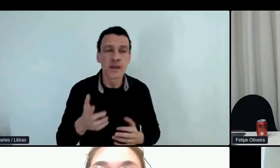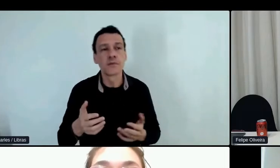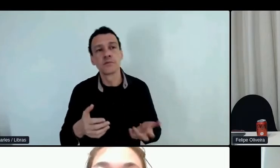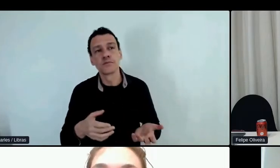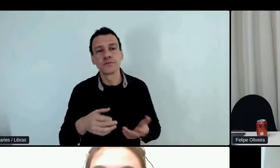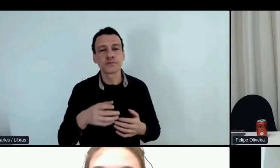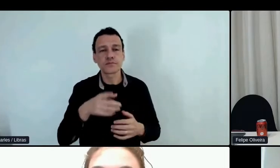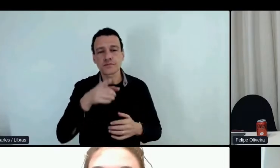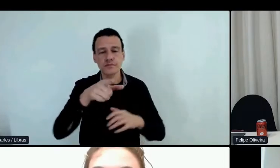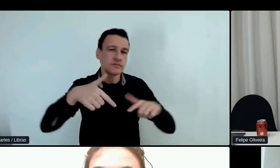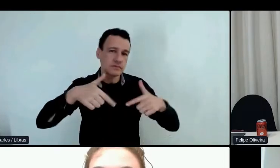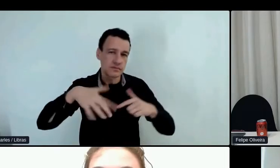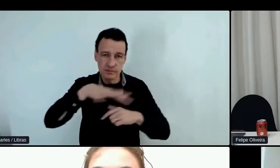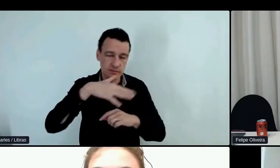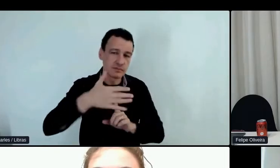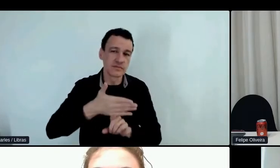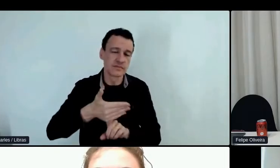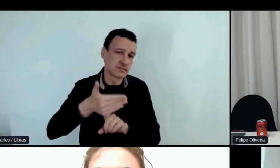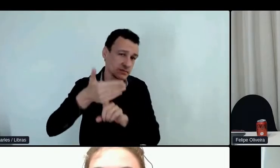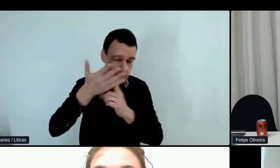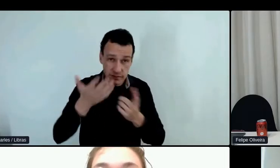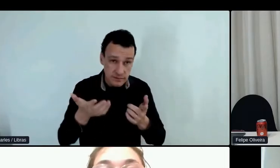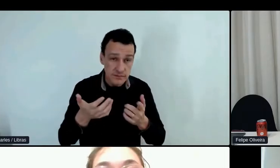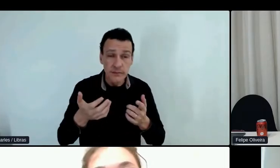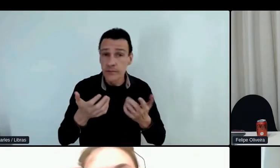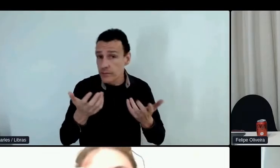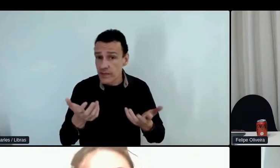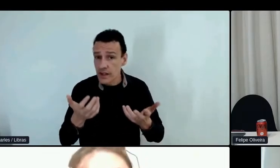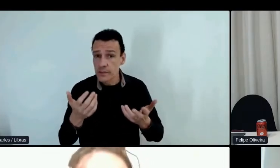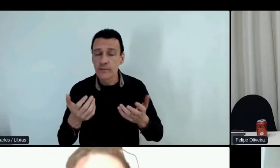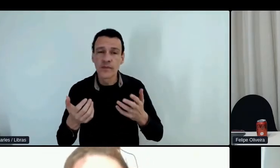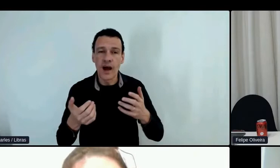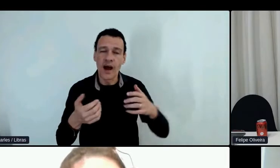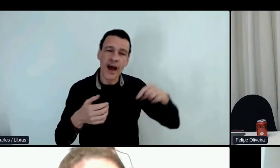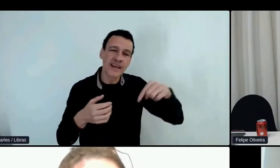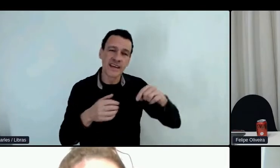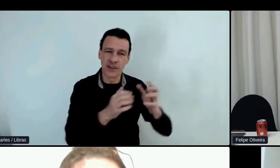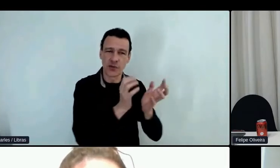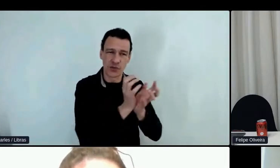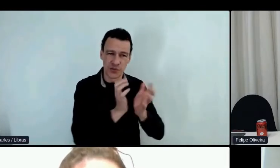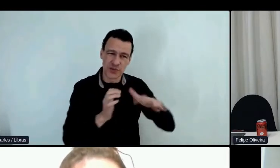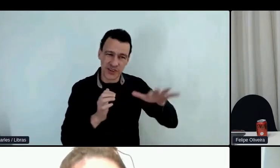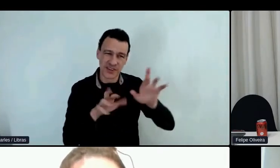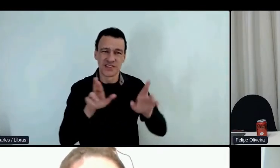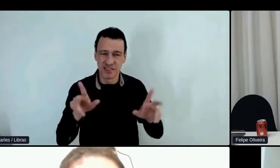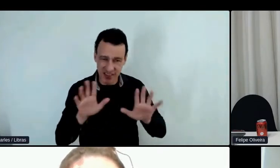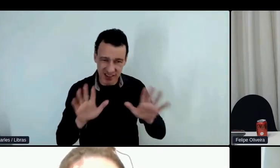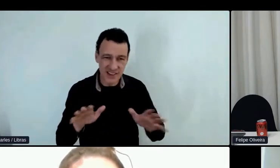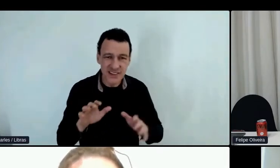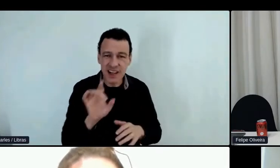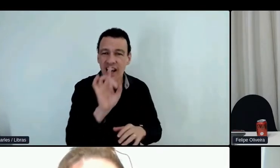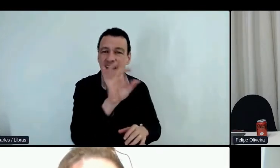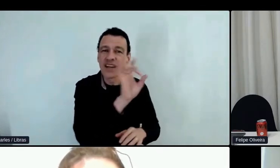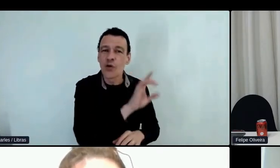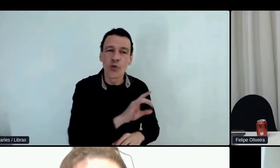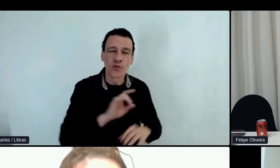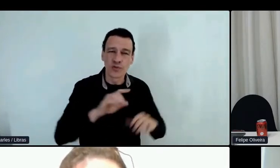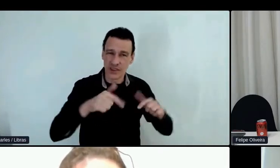uma dificuldade também nesse meio. Por exemplo, Paloma, conta um pouquinho para a gente. Você está trabalhando hoje dentro de uma empresa,